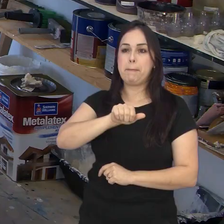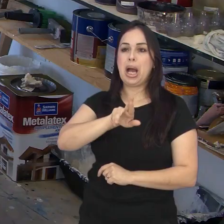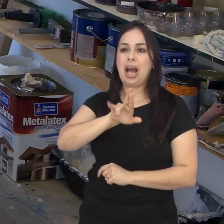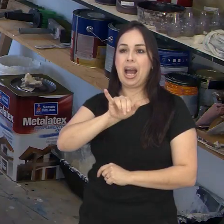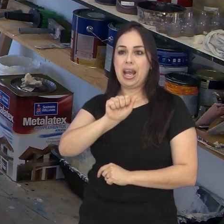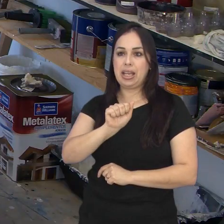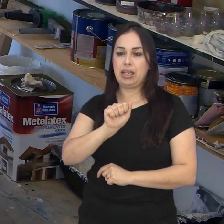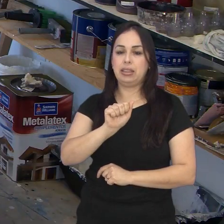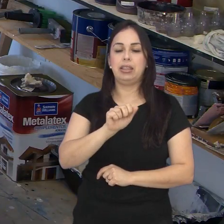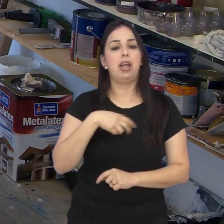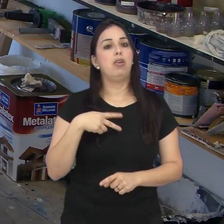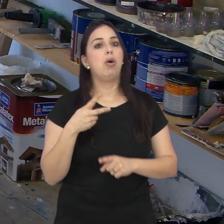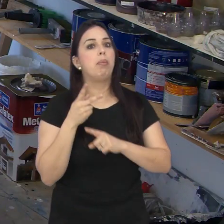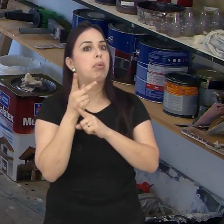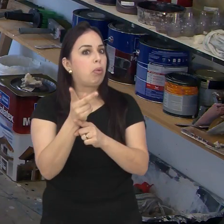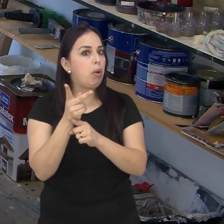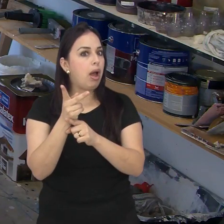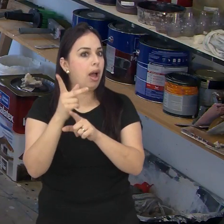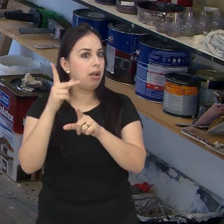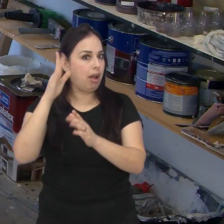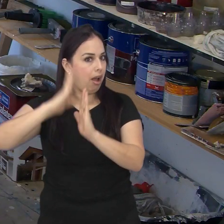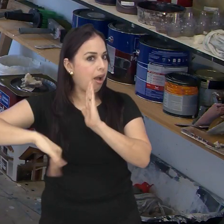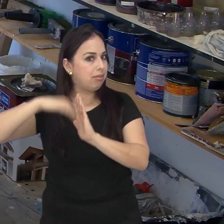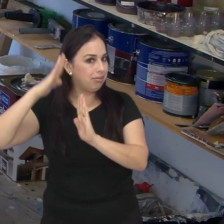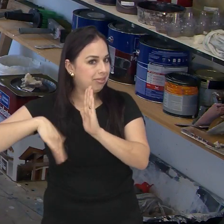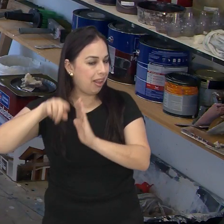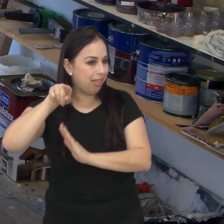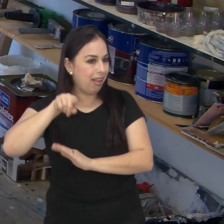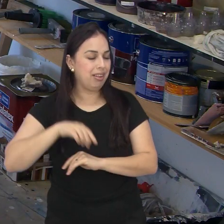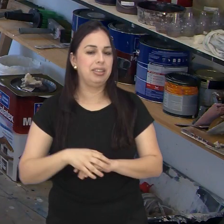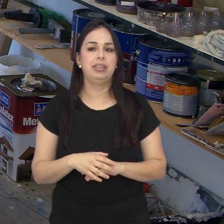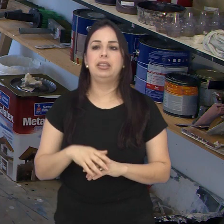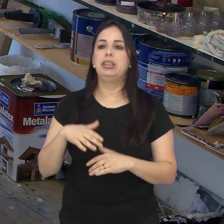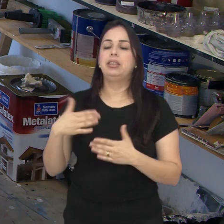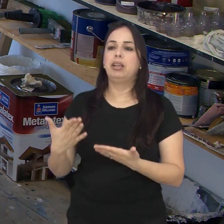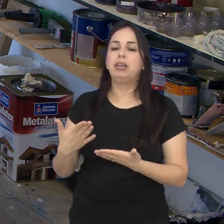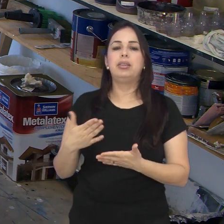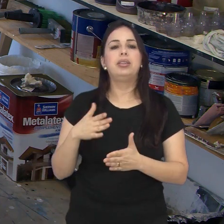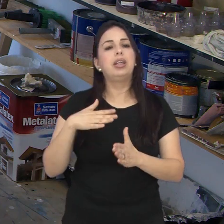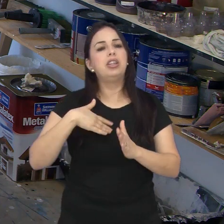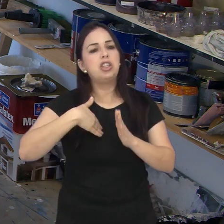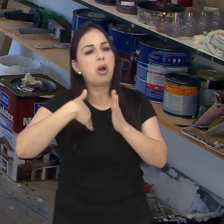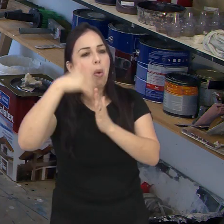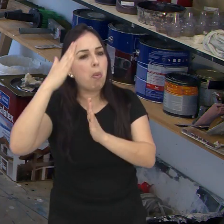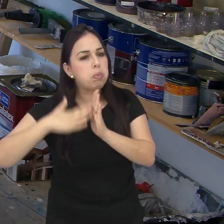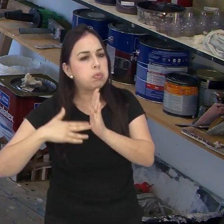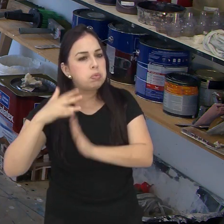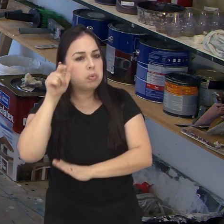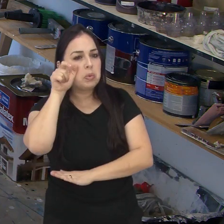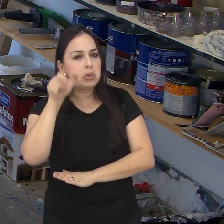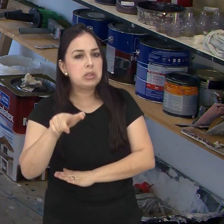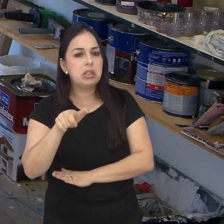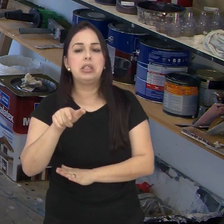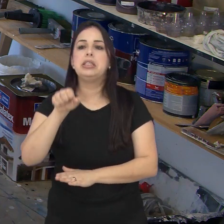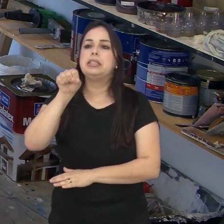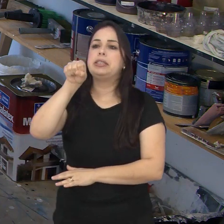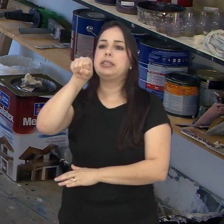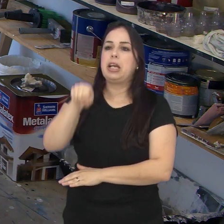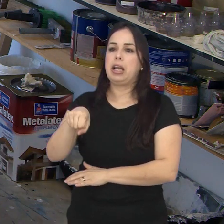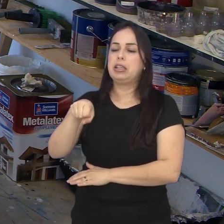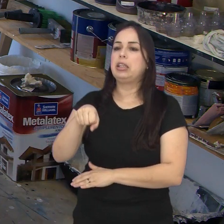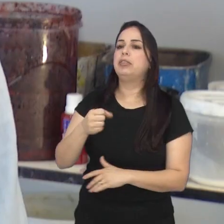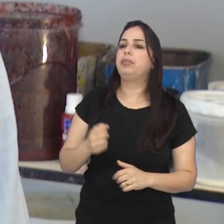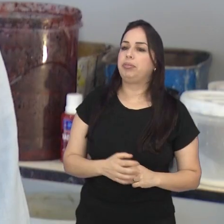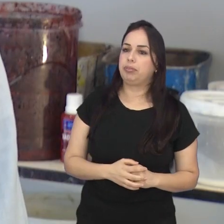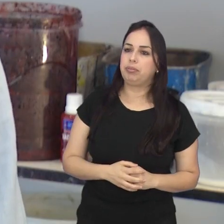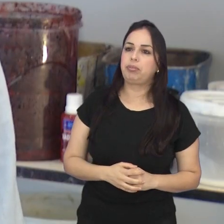Oliveira. Vou procurar o trabalho dela. Procure que você vai gostar. Então veio desde aí, você já criança começou a fazer? Sim, desde